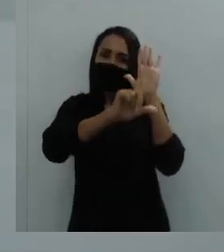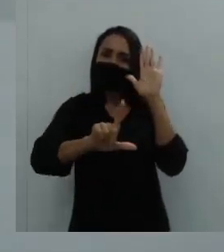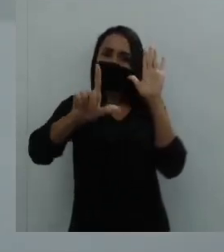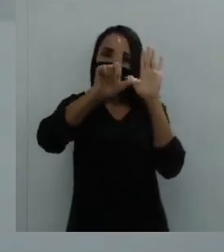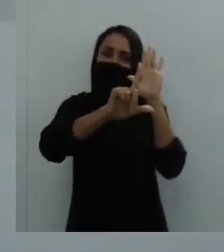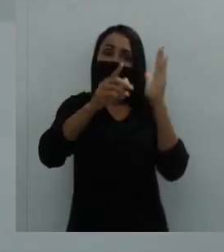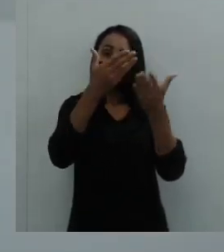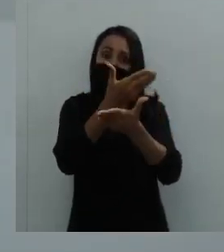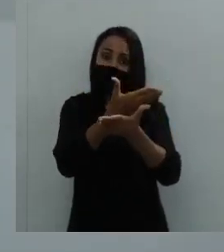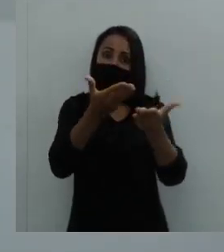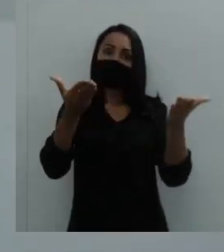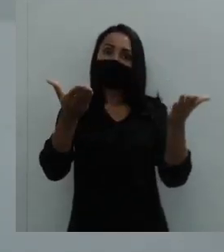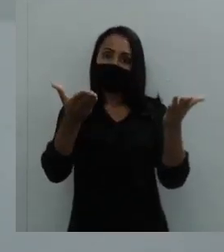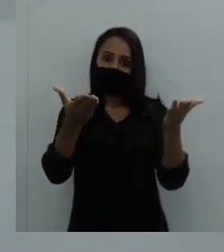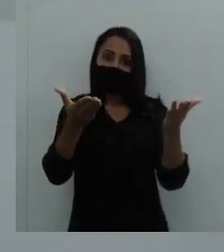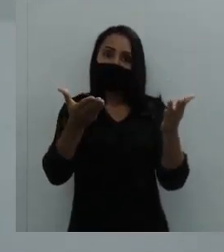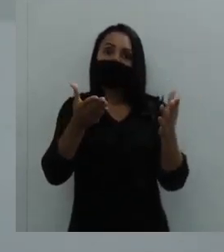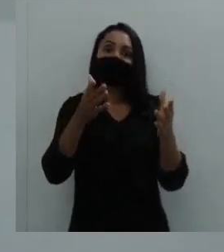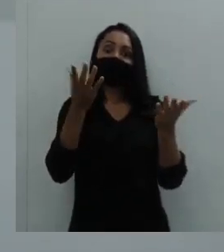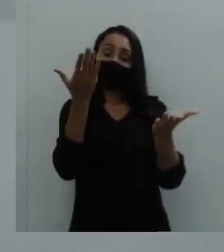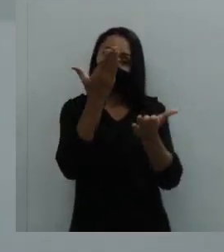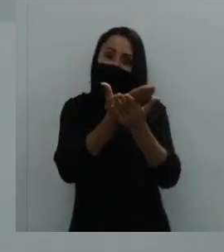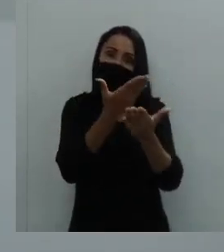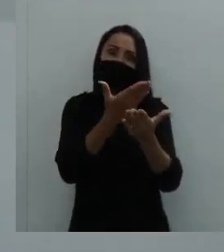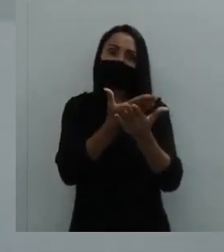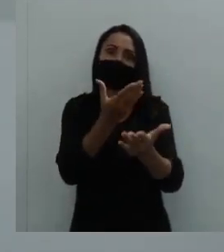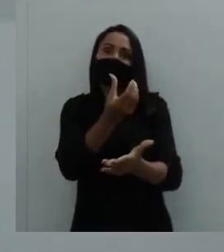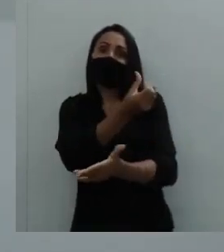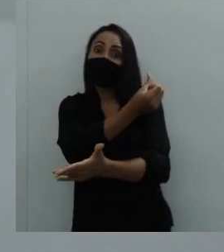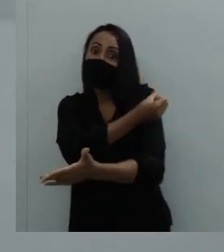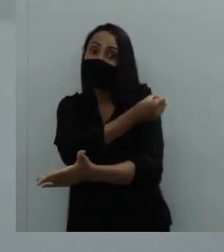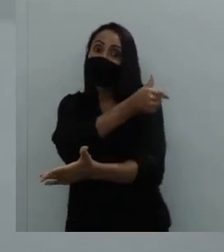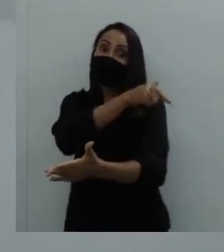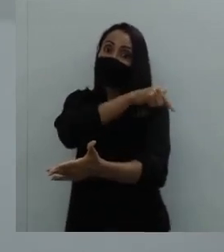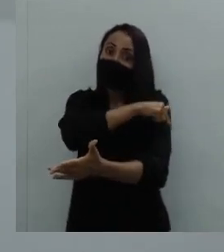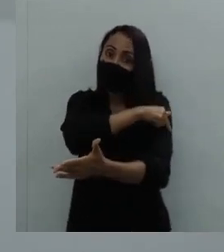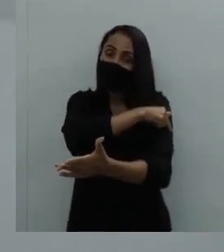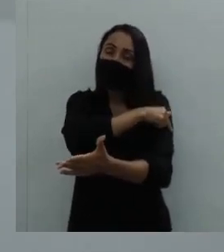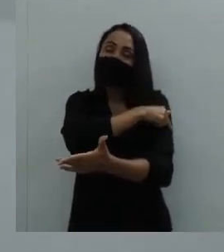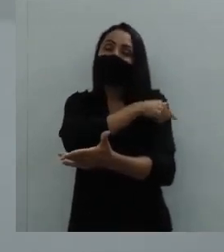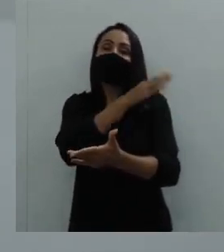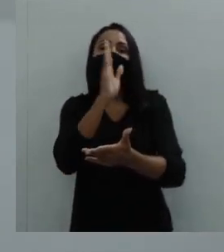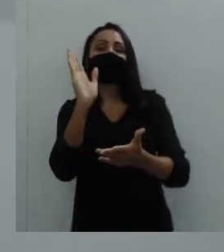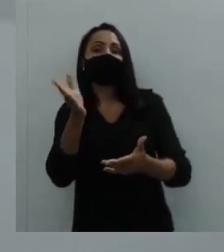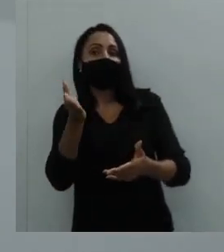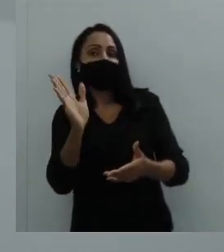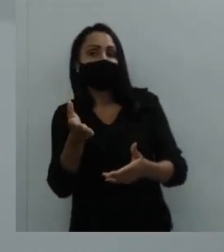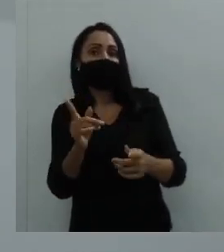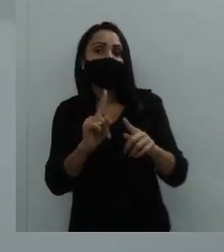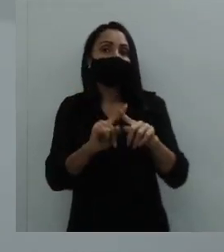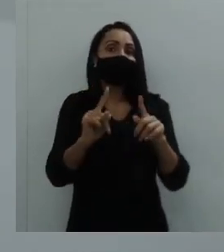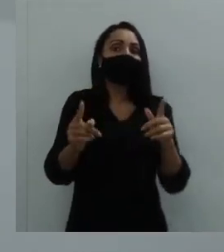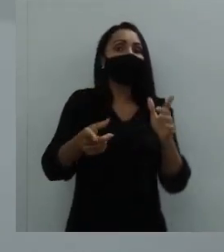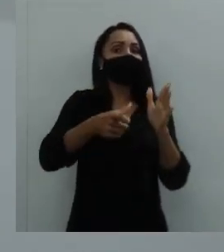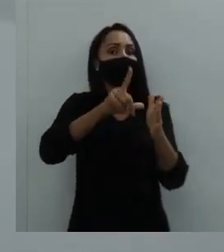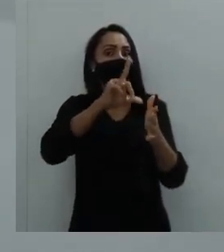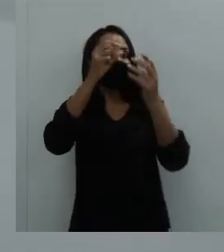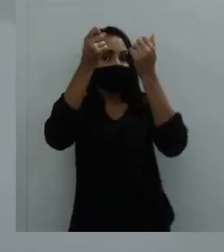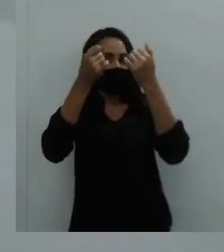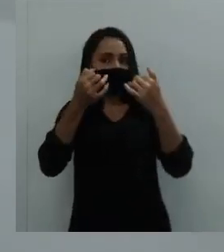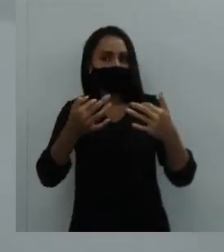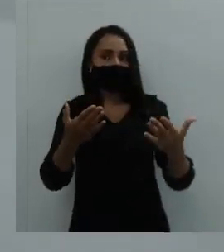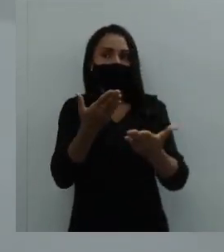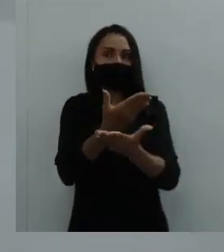que vocês já devem ter estudado no 6º ano e no 7º ano. Mas antes, trago para vocês